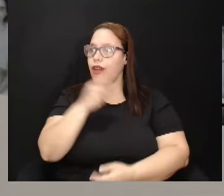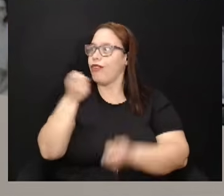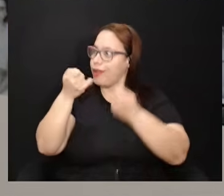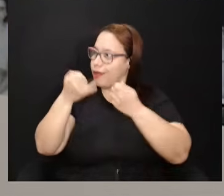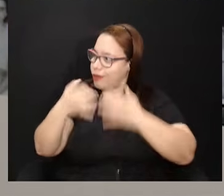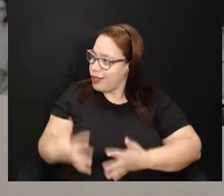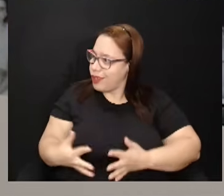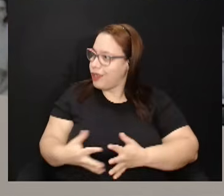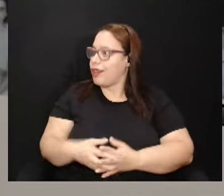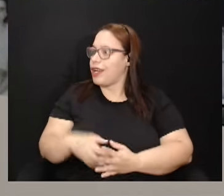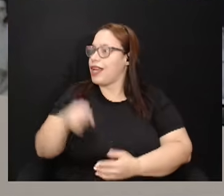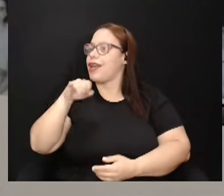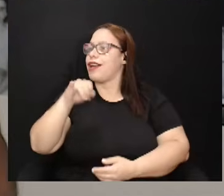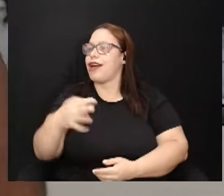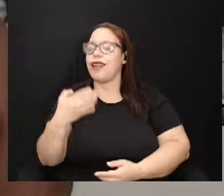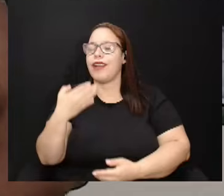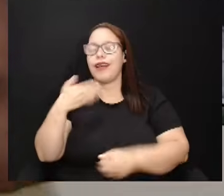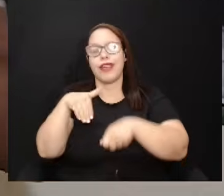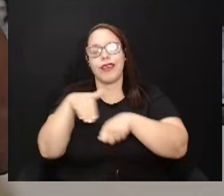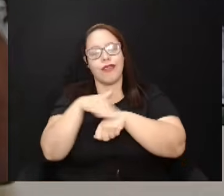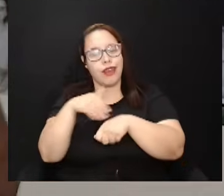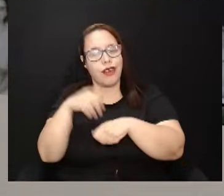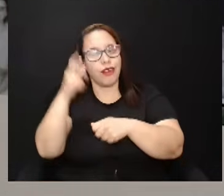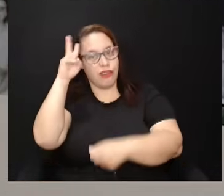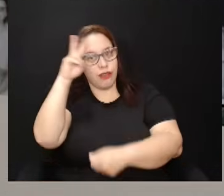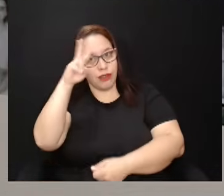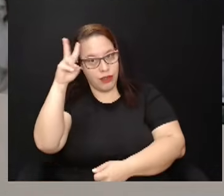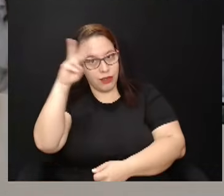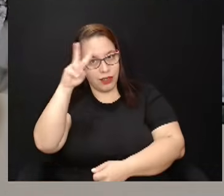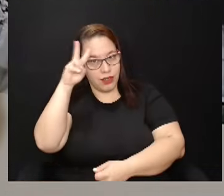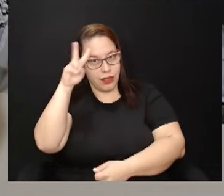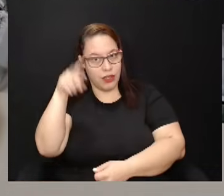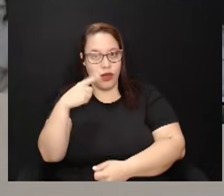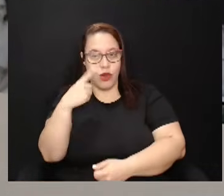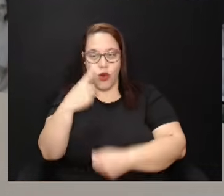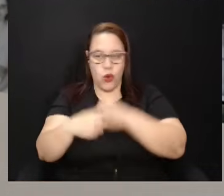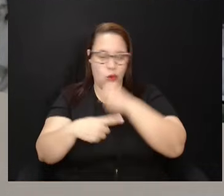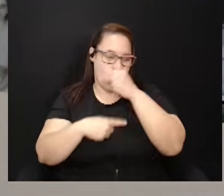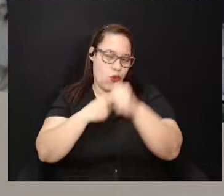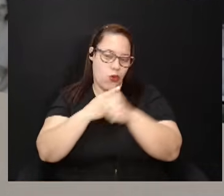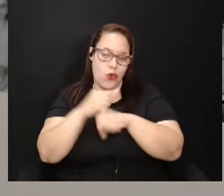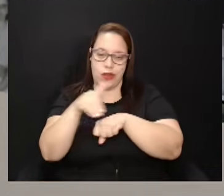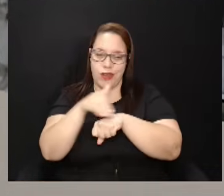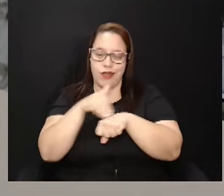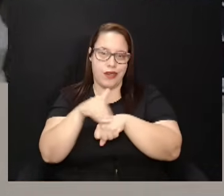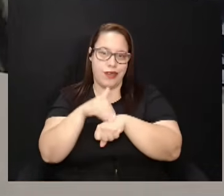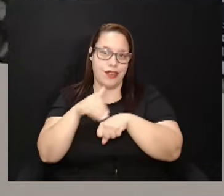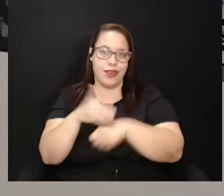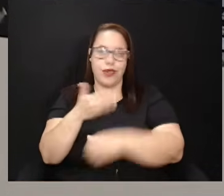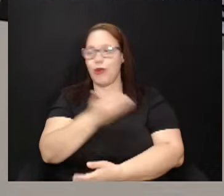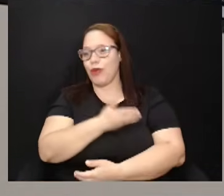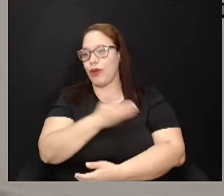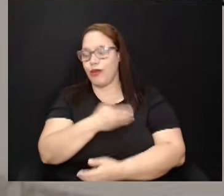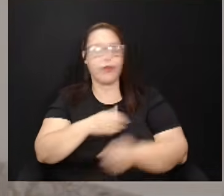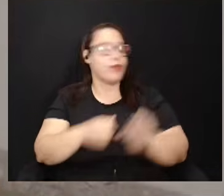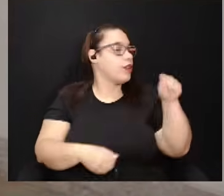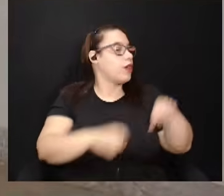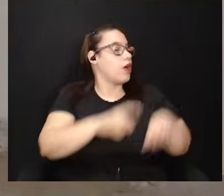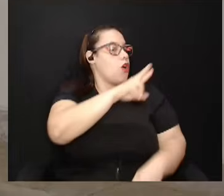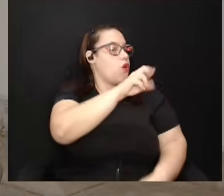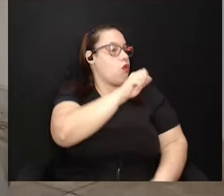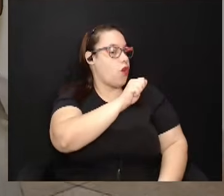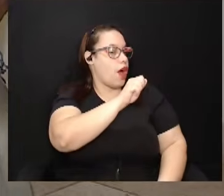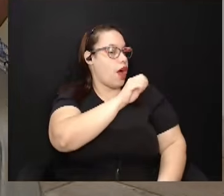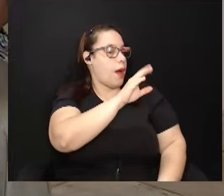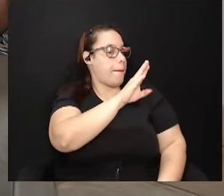contar a história, levaríamos um ano inteiro contando história, falando dos meus amigos. Sim. Ivado, por que o Navio Negreiro? Por que essa